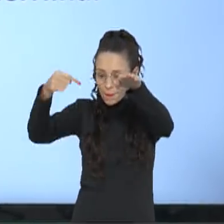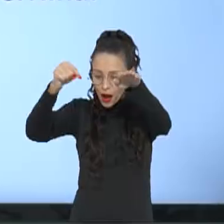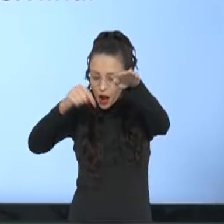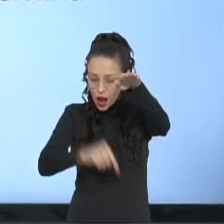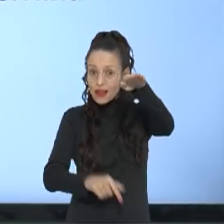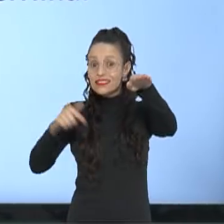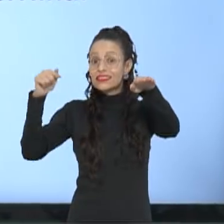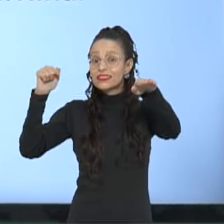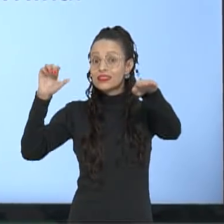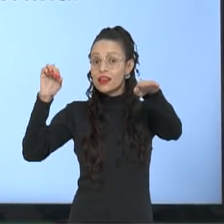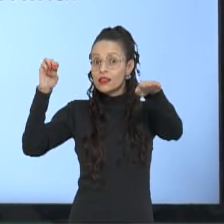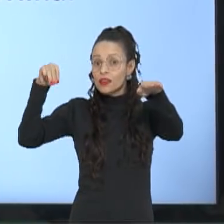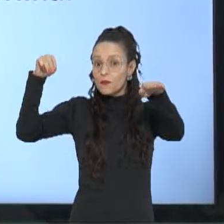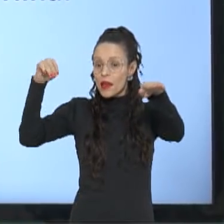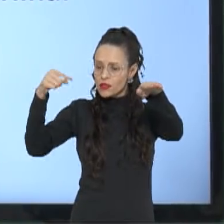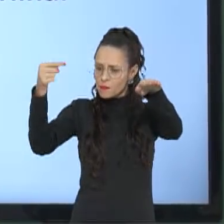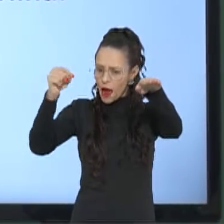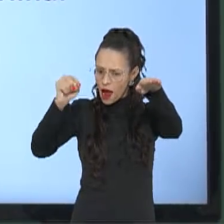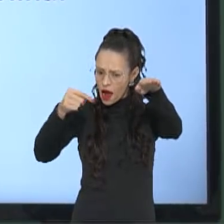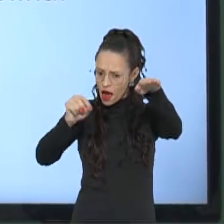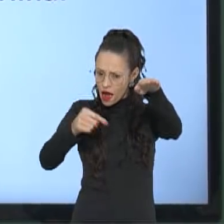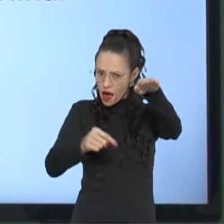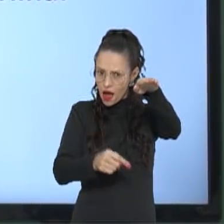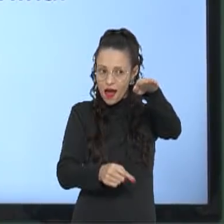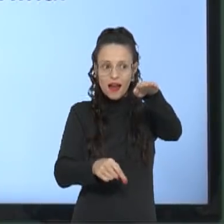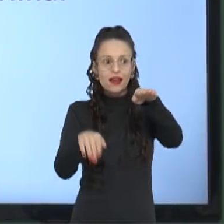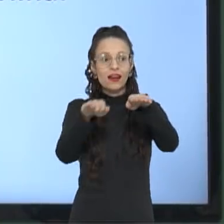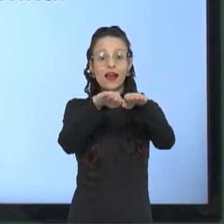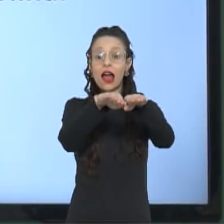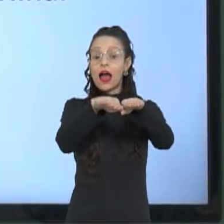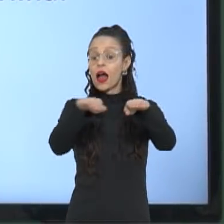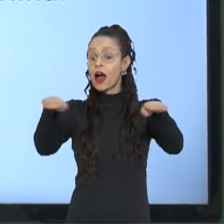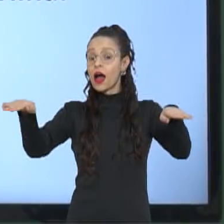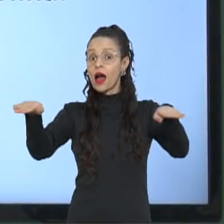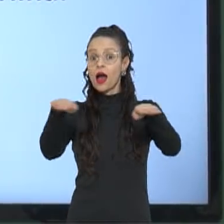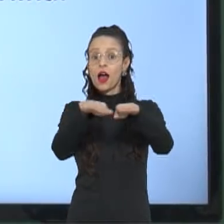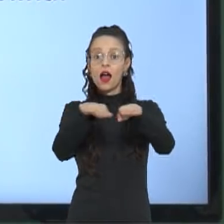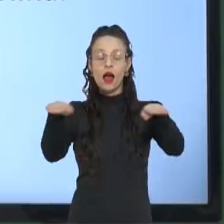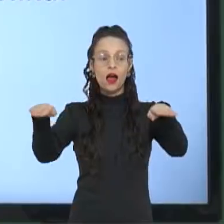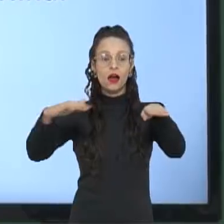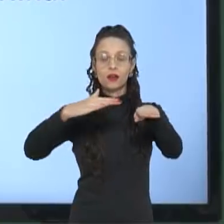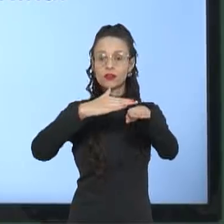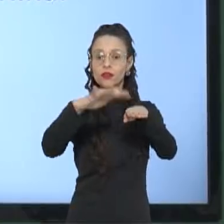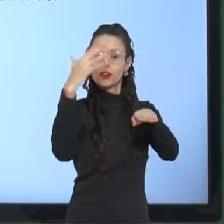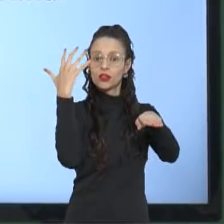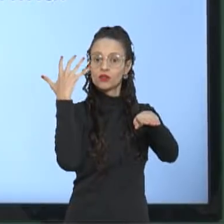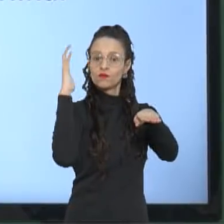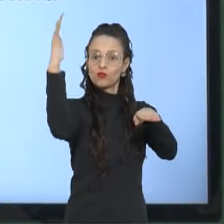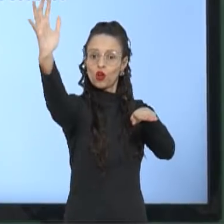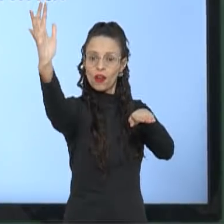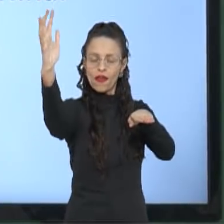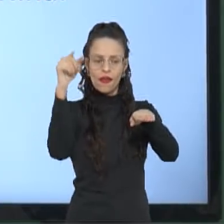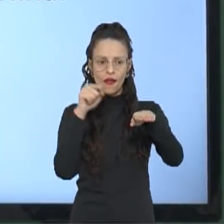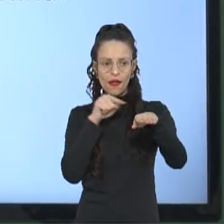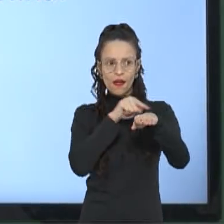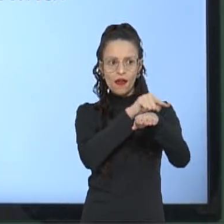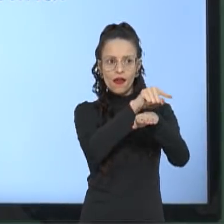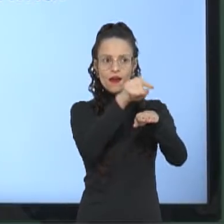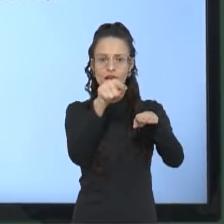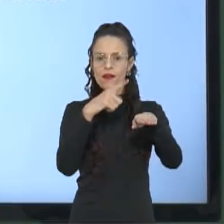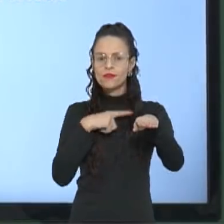profundidade, onde você tem, por cima, na floresta, soldados